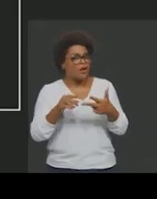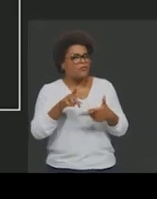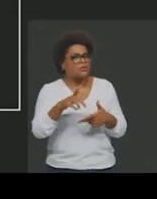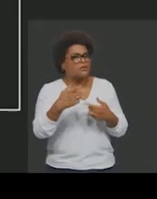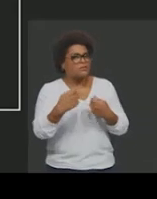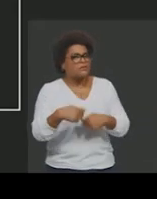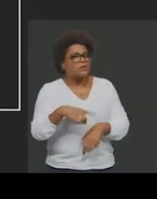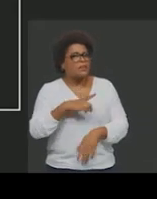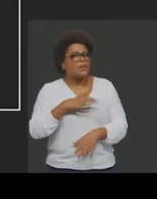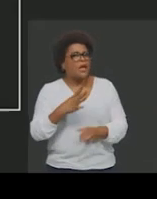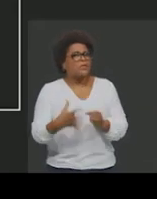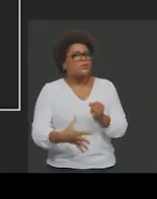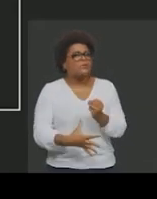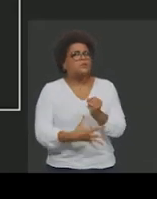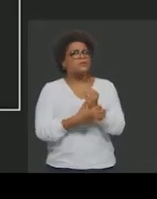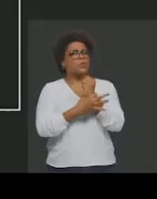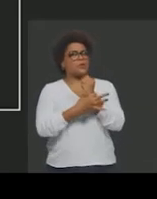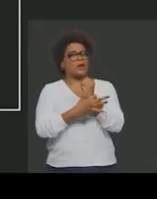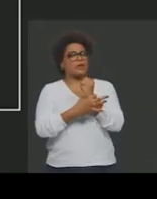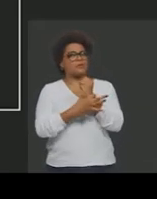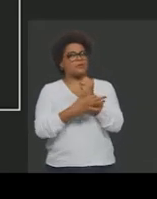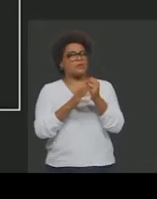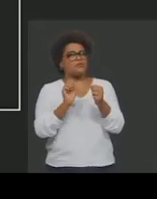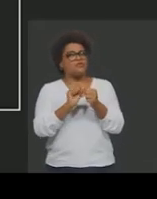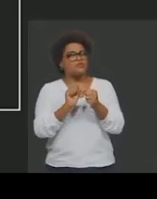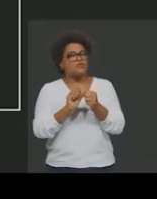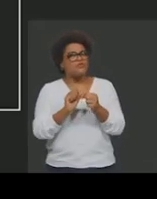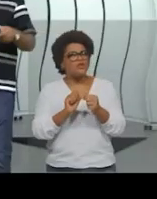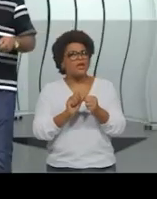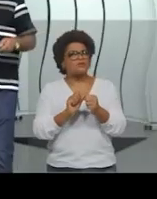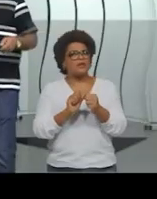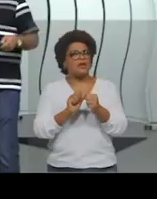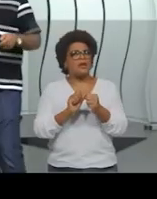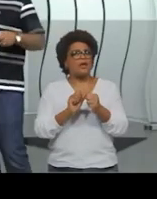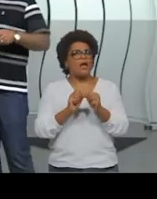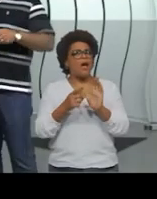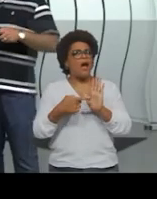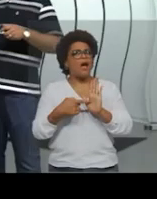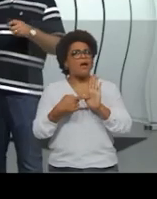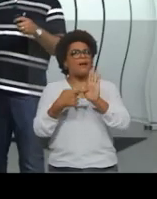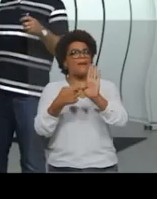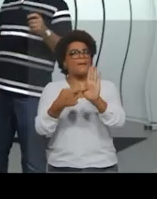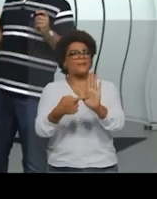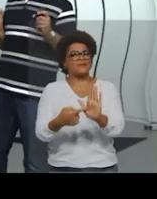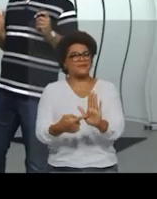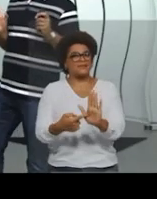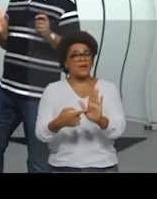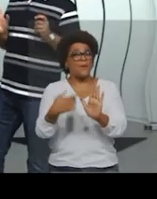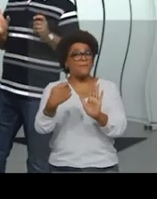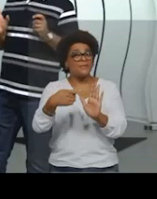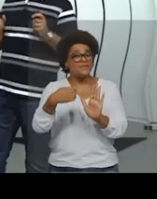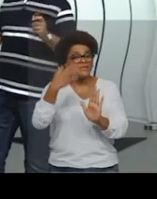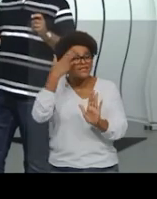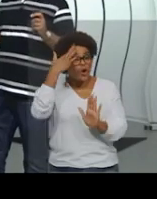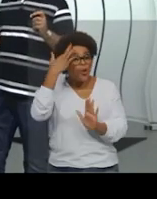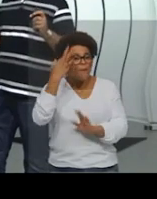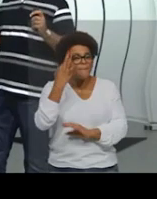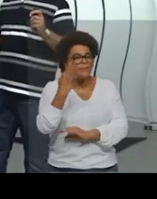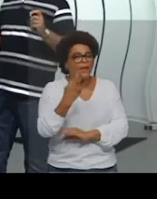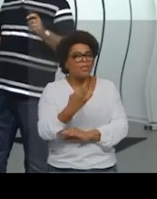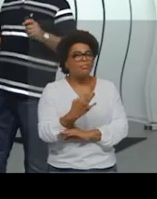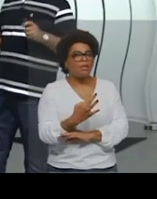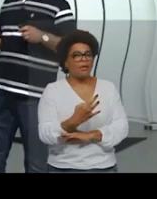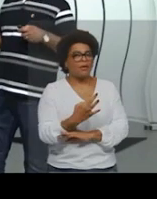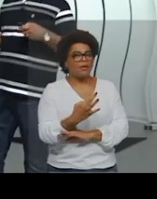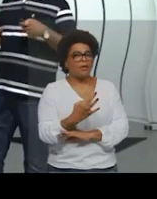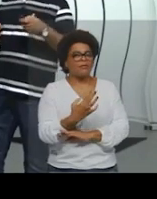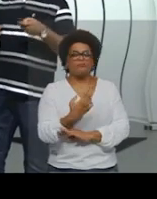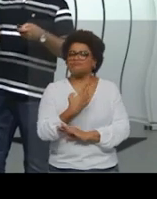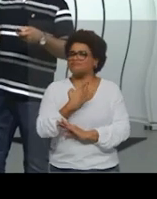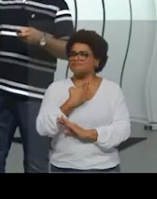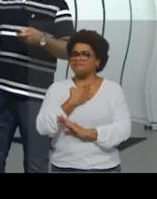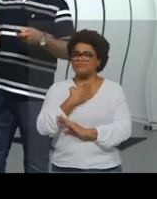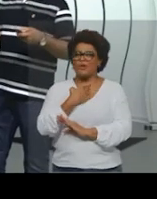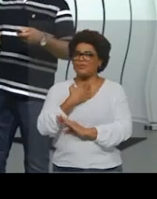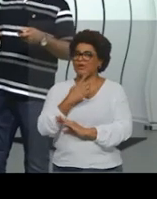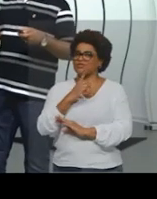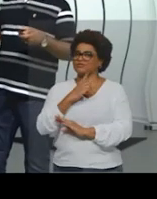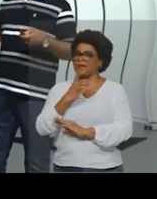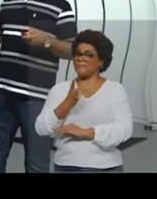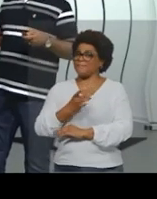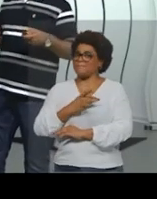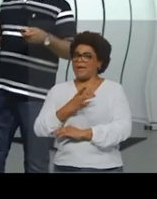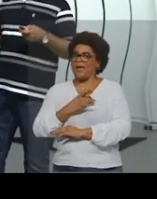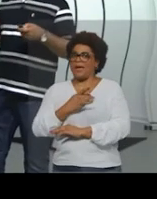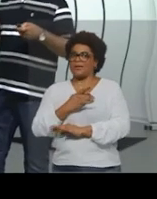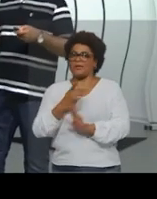interpretar, desenhar, é pura interpretação. Okay? Então você não pode jamais ficar com medo na hora que você vir um